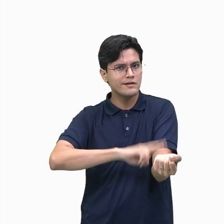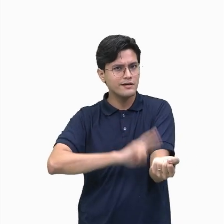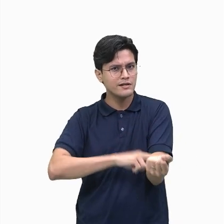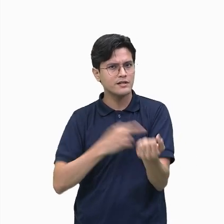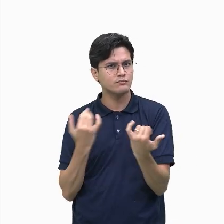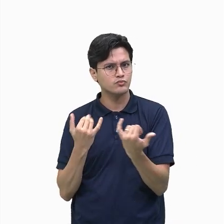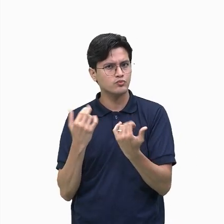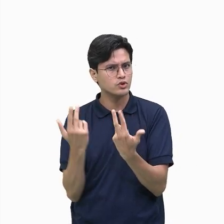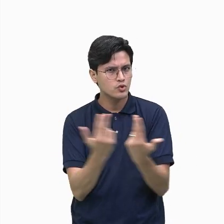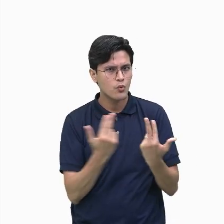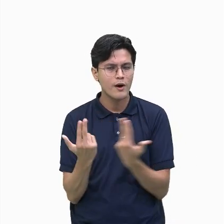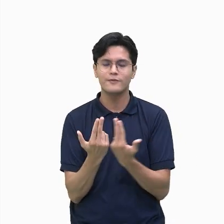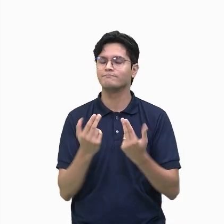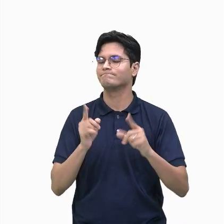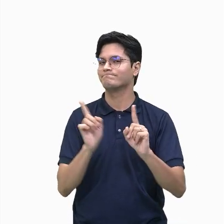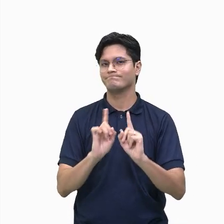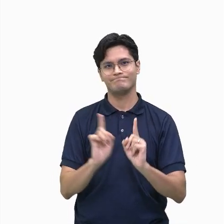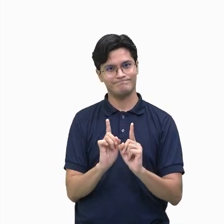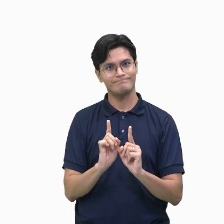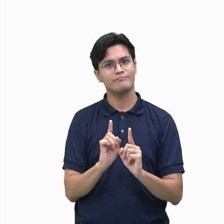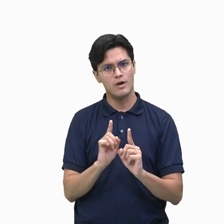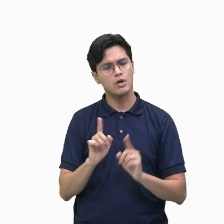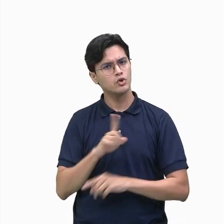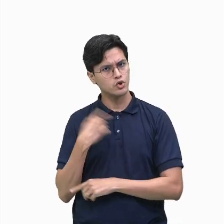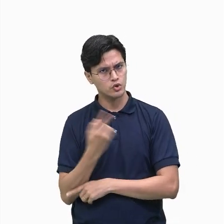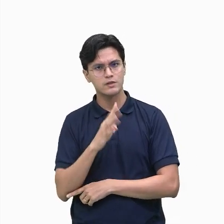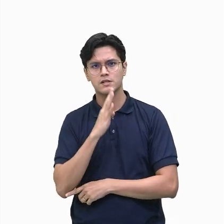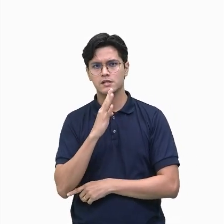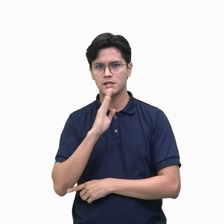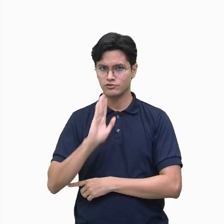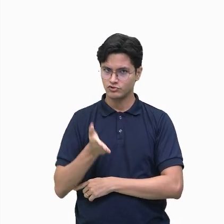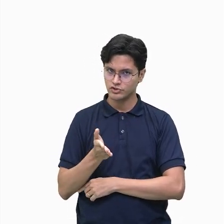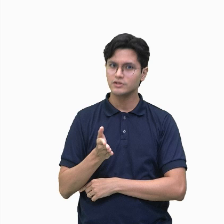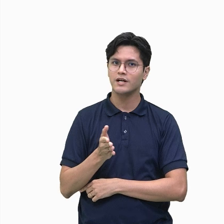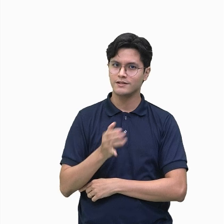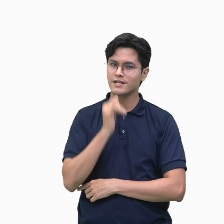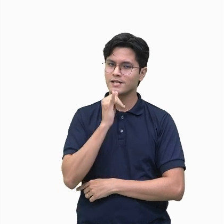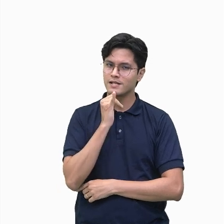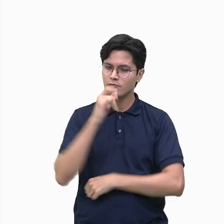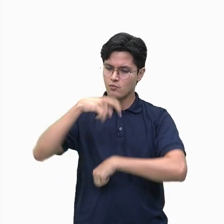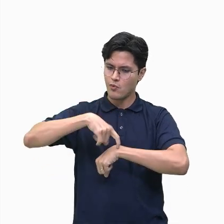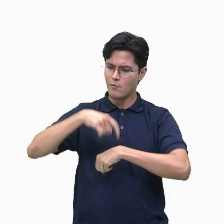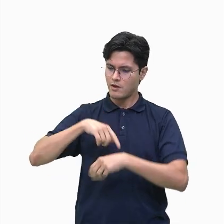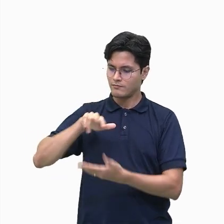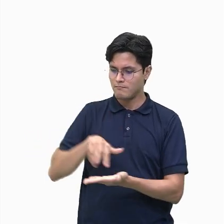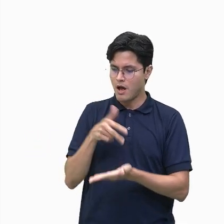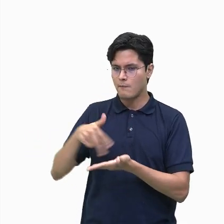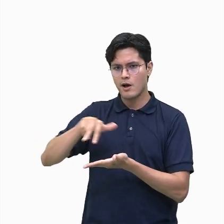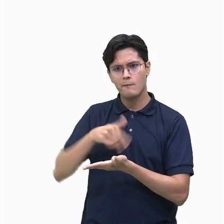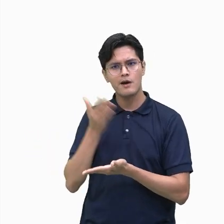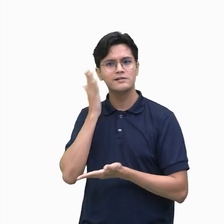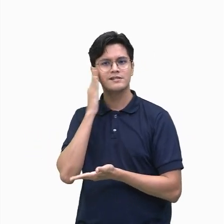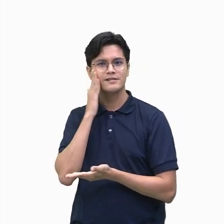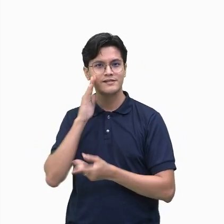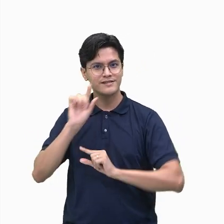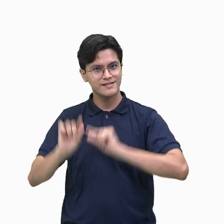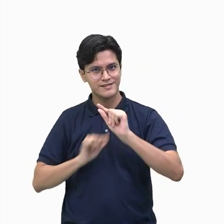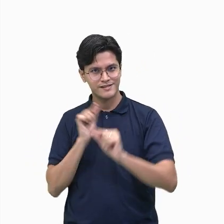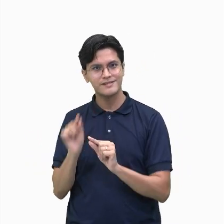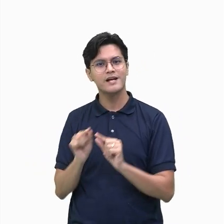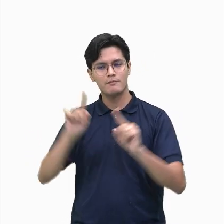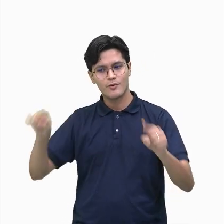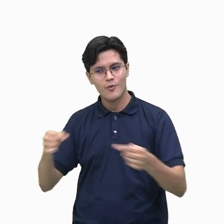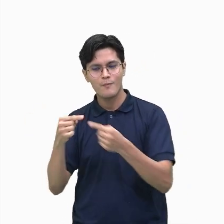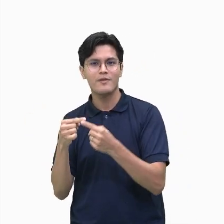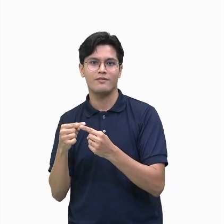nós conhecemos isso, não precisa nem... Nós sentimos isso na hora de dançar, não é? O timbre, qualidade sonora